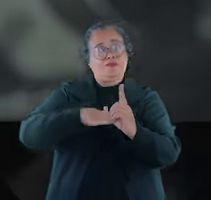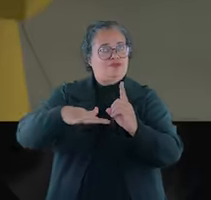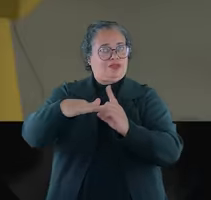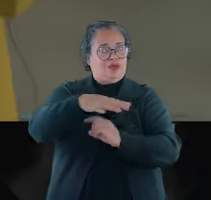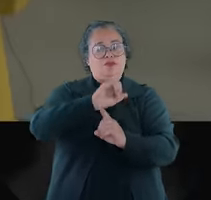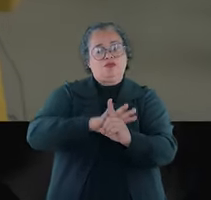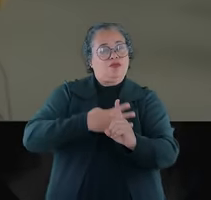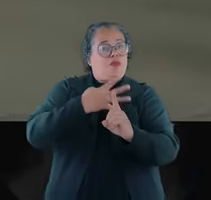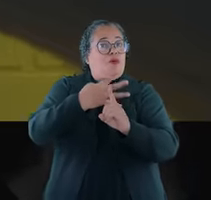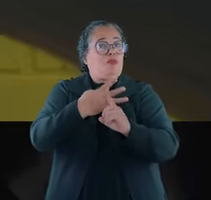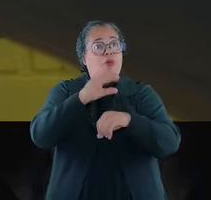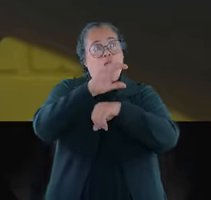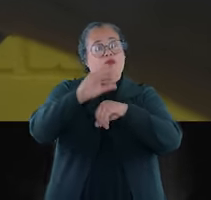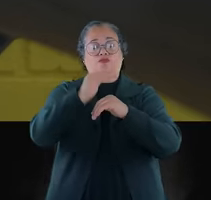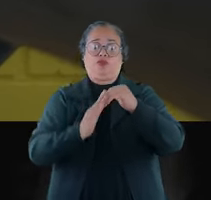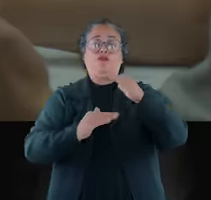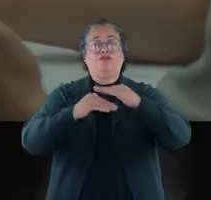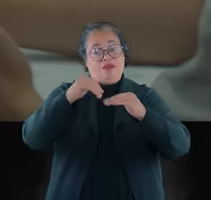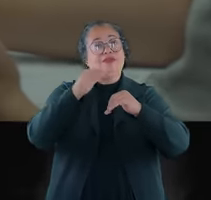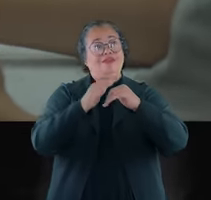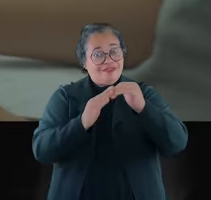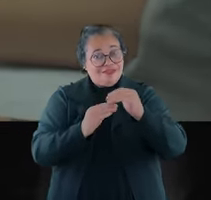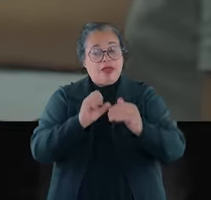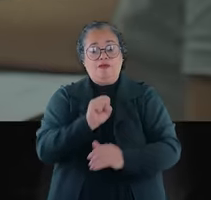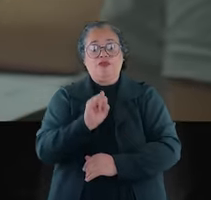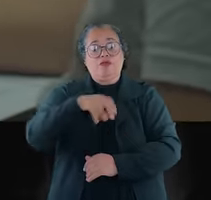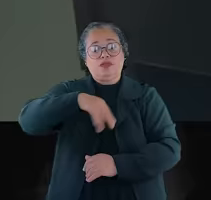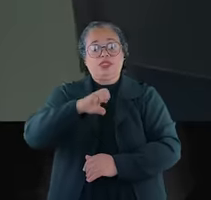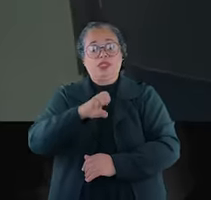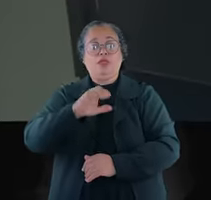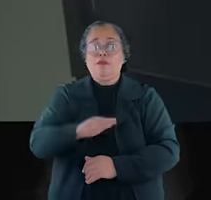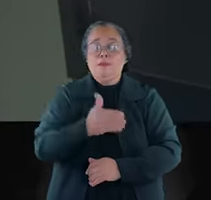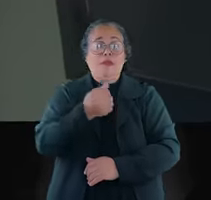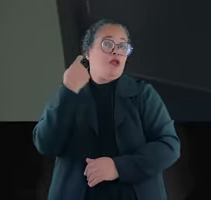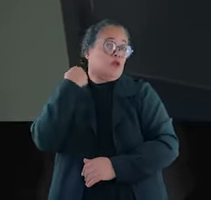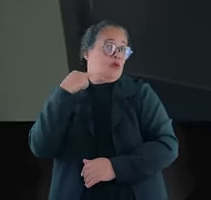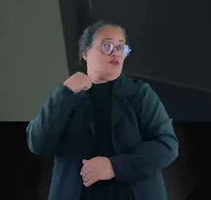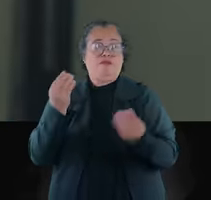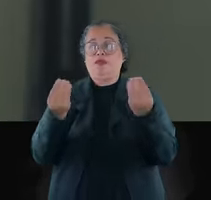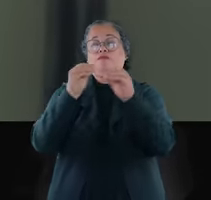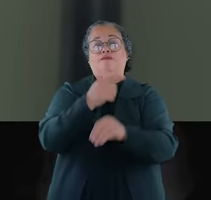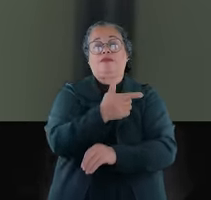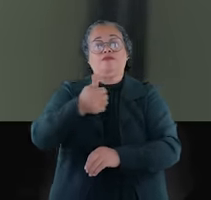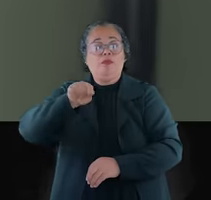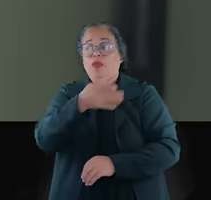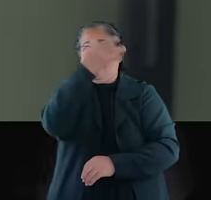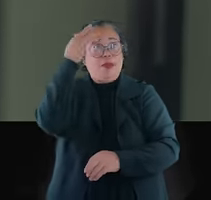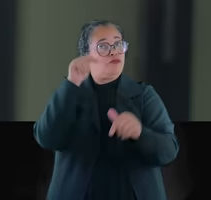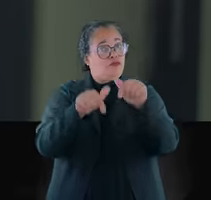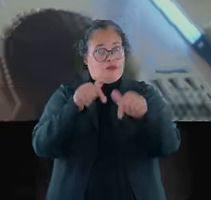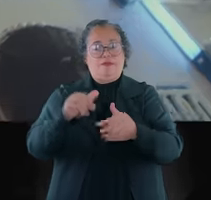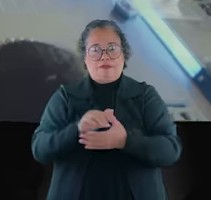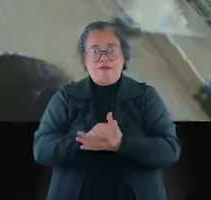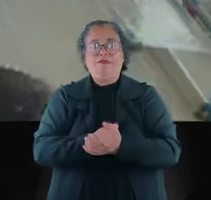multiplicou por 4 os cursos profissionalizantes e tem o melhor Cine de Minas, inserindo 21 mil pessoas no mercado de